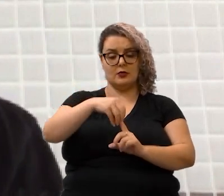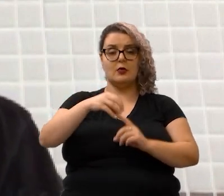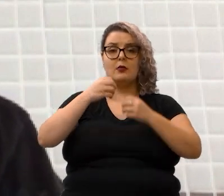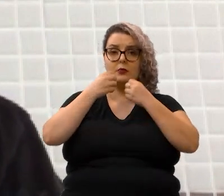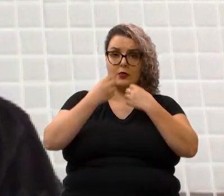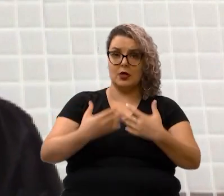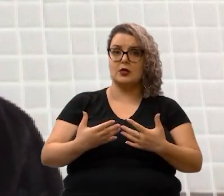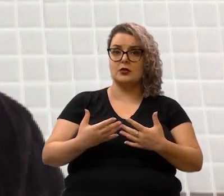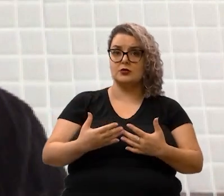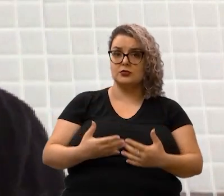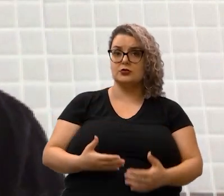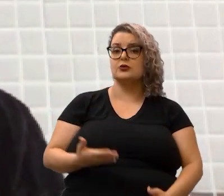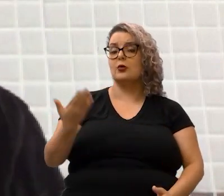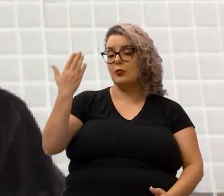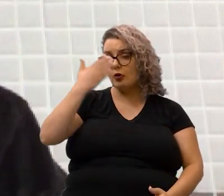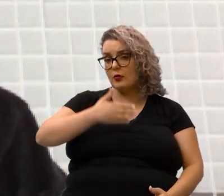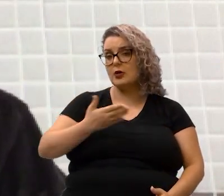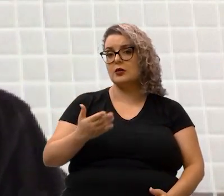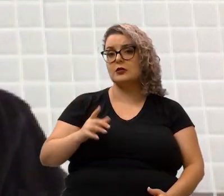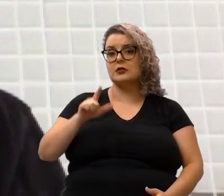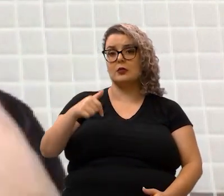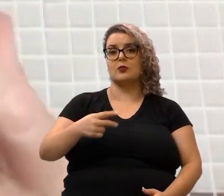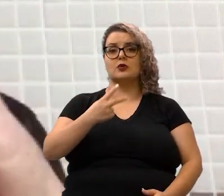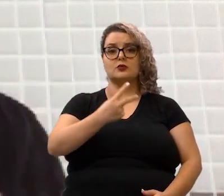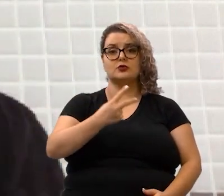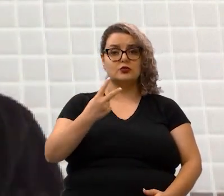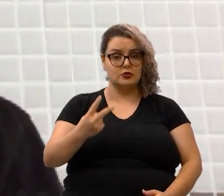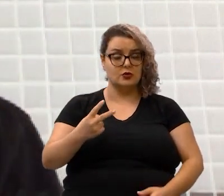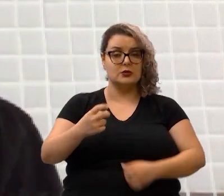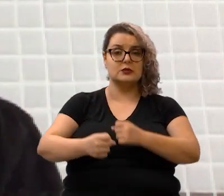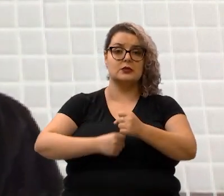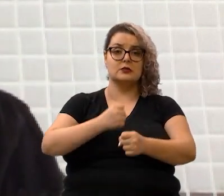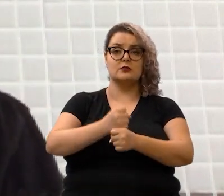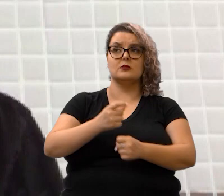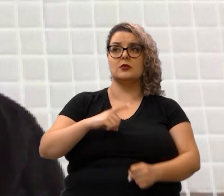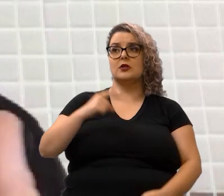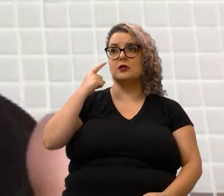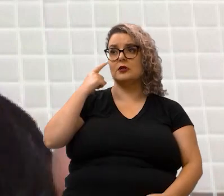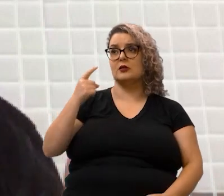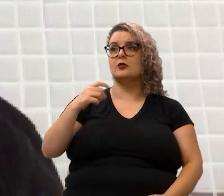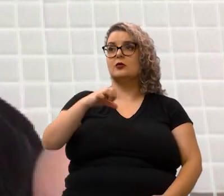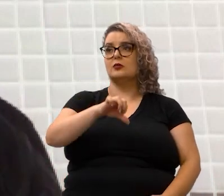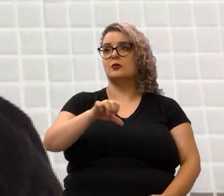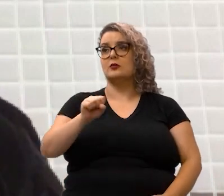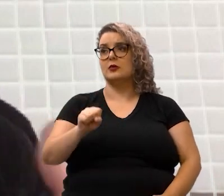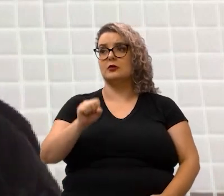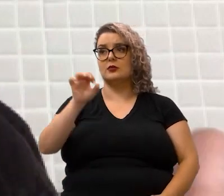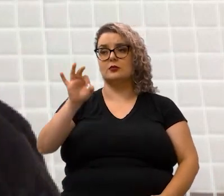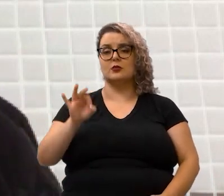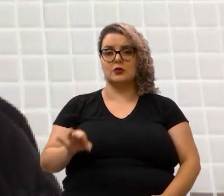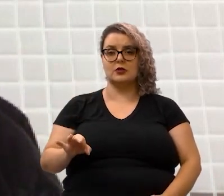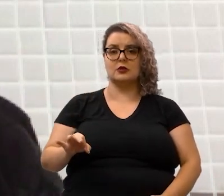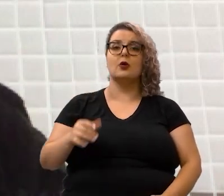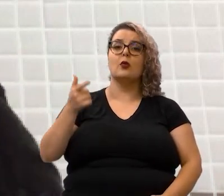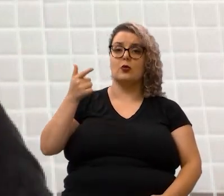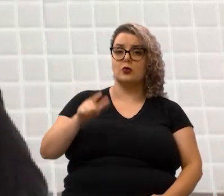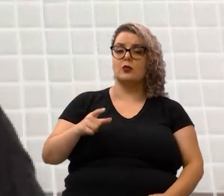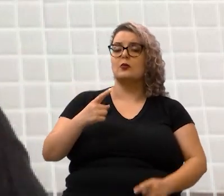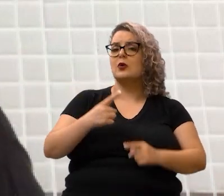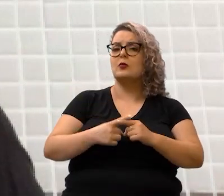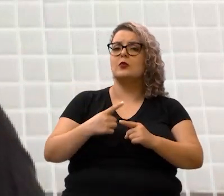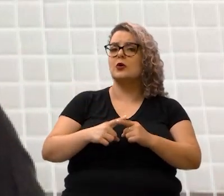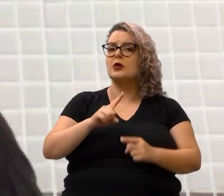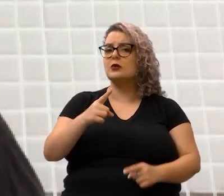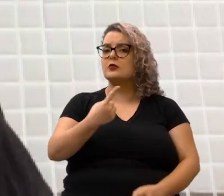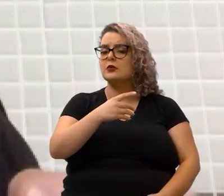bem colocada, ela já se provou que após 22 anos, para você ter uma ideia, 98% dos pacientes estão com ela. Mas por